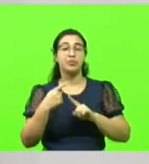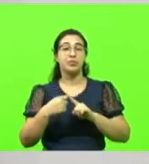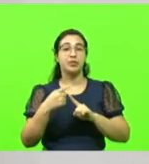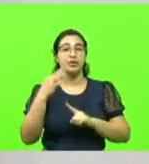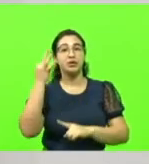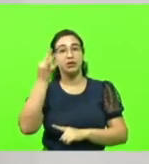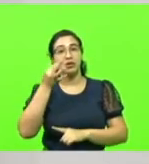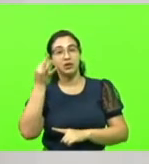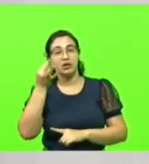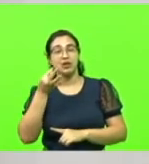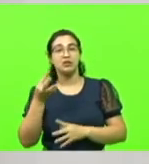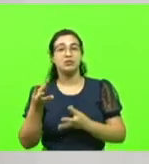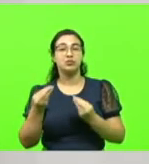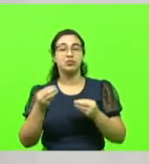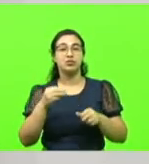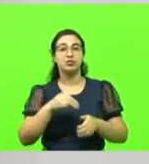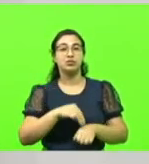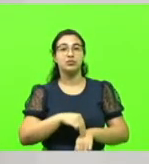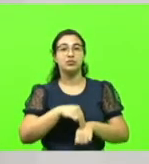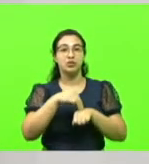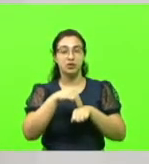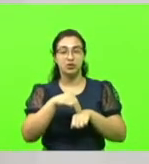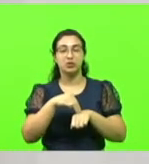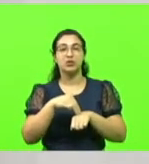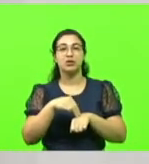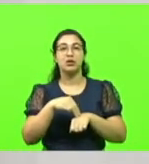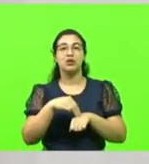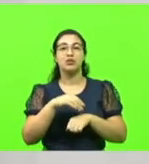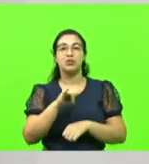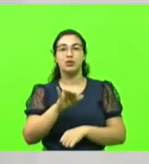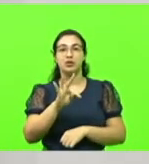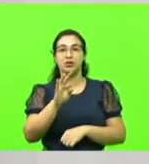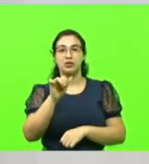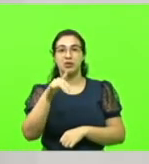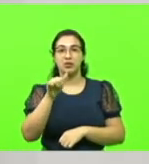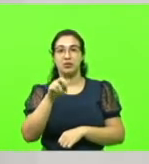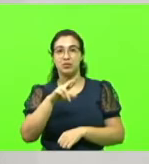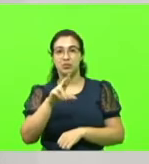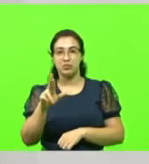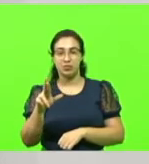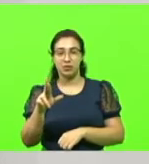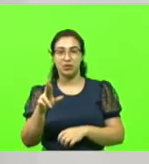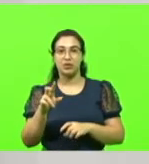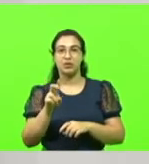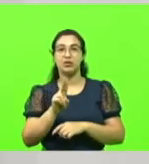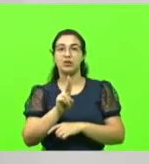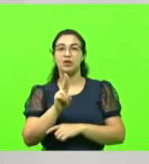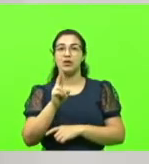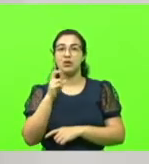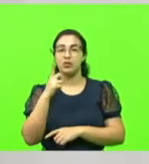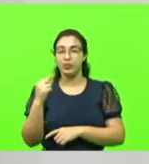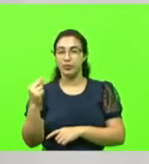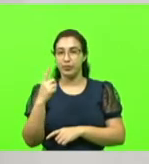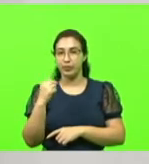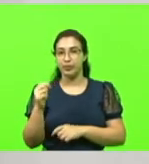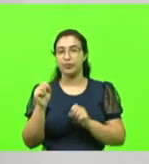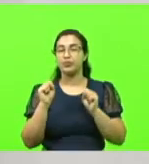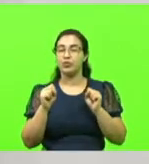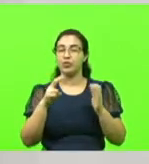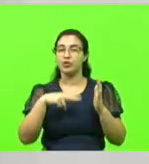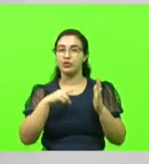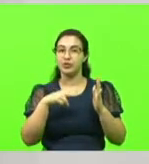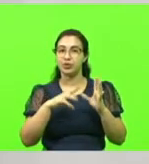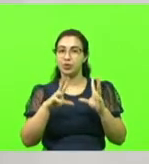que mestrado jornalismo Itamar Aguiar na UFSC, que vale uma leitura de todos nós. Foi